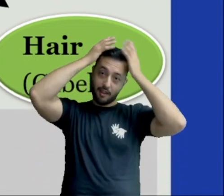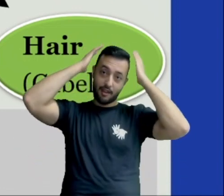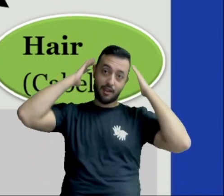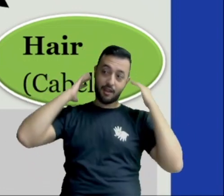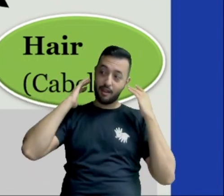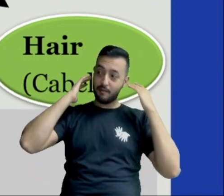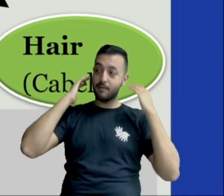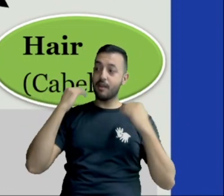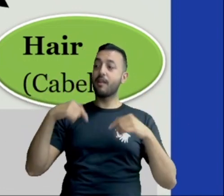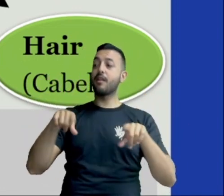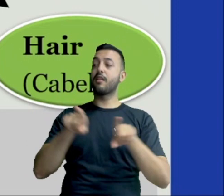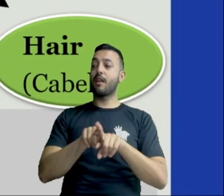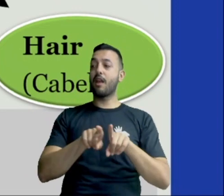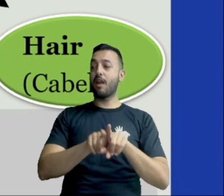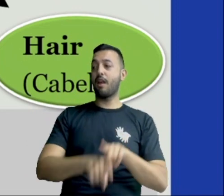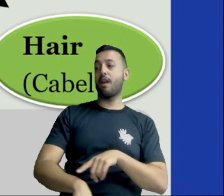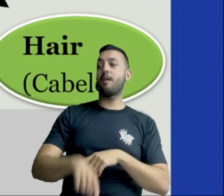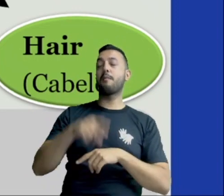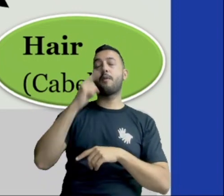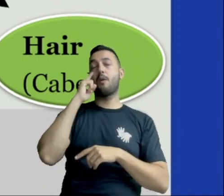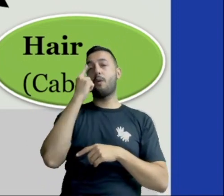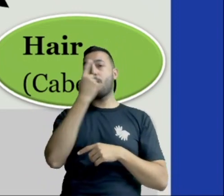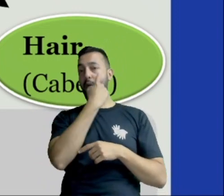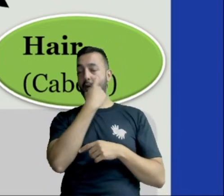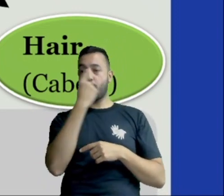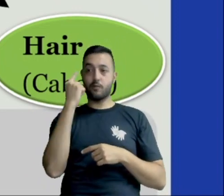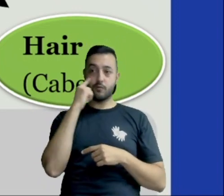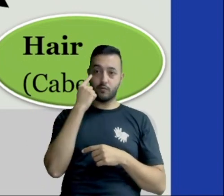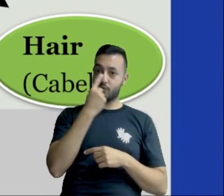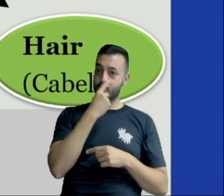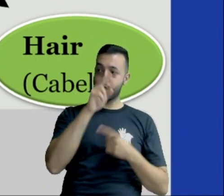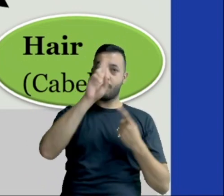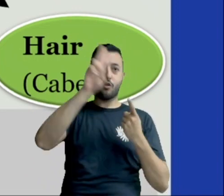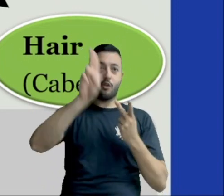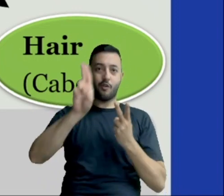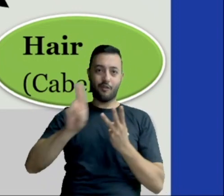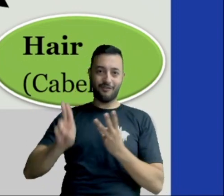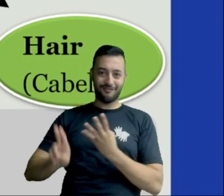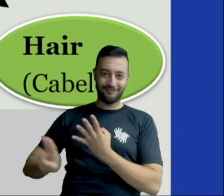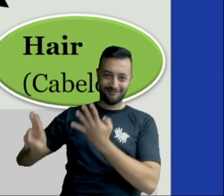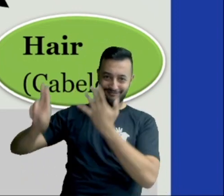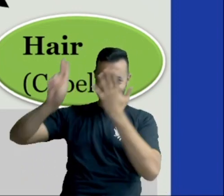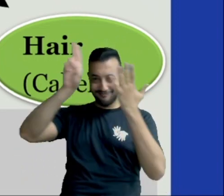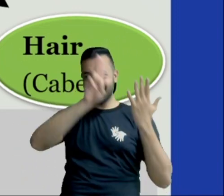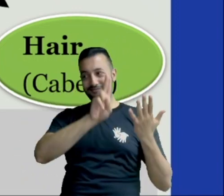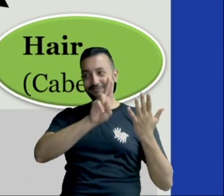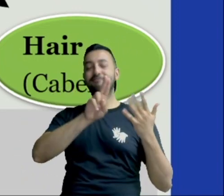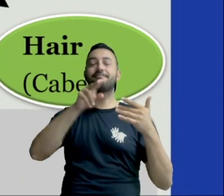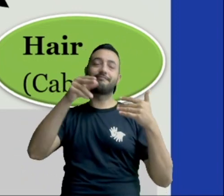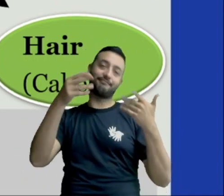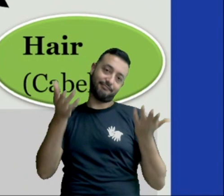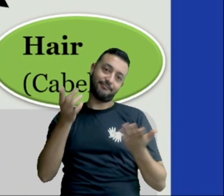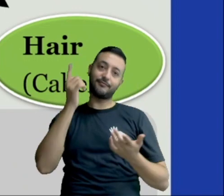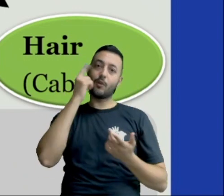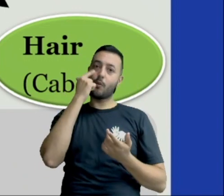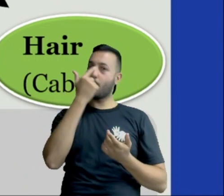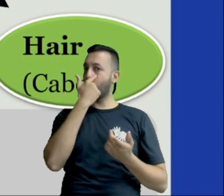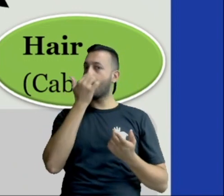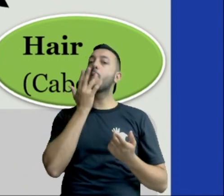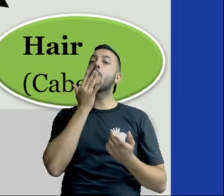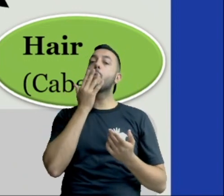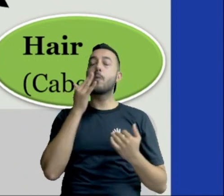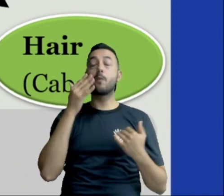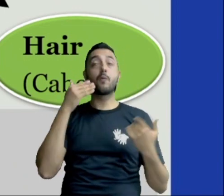cabelos, e eyes, também com relação aos olhos, a gente vai saber as cores que os olhos podem